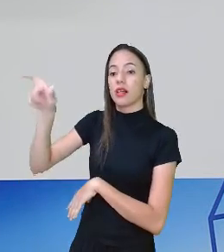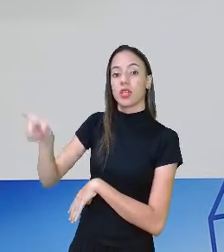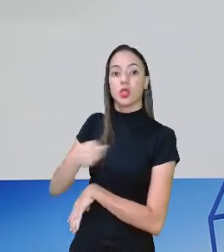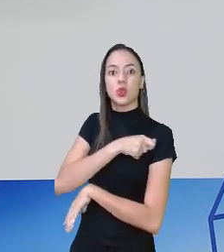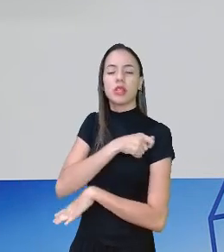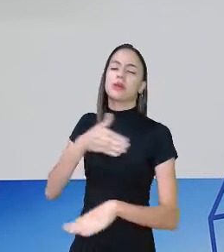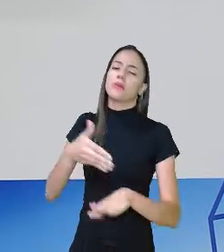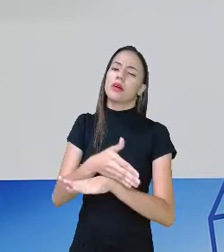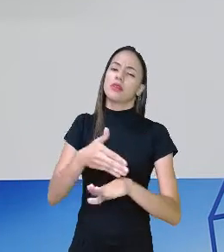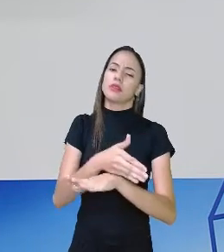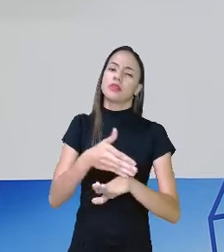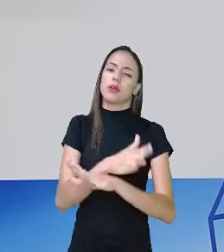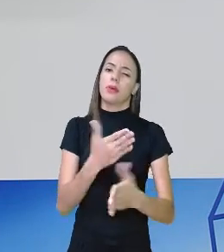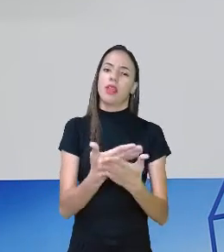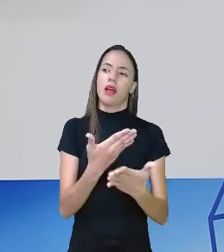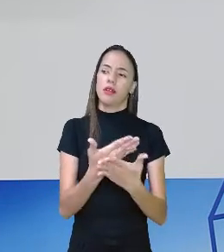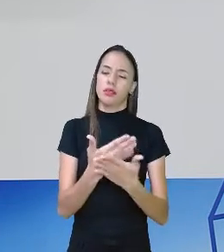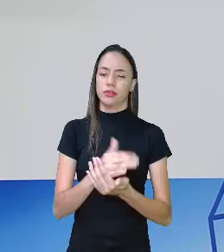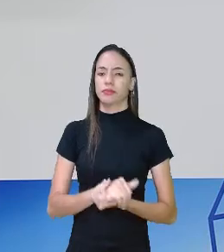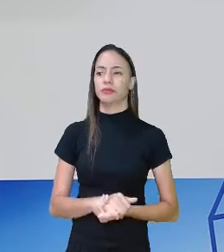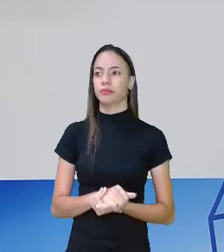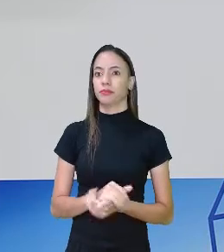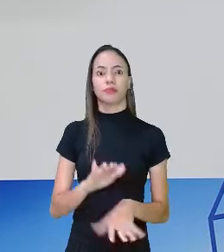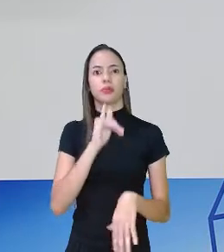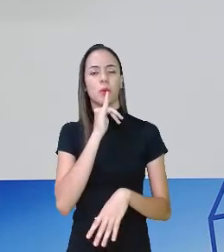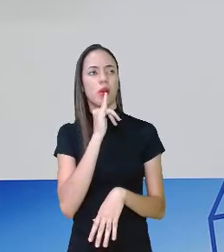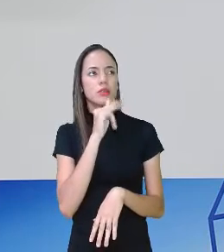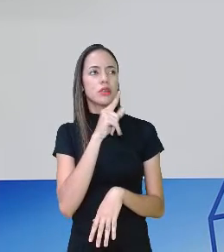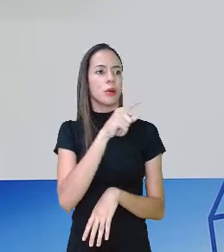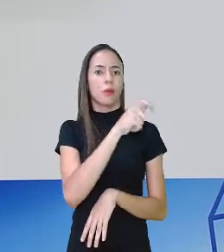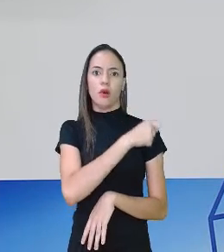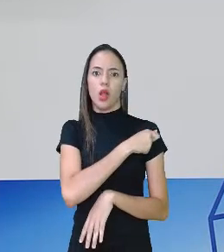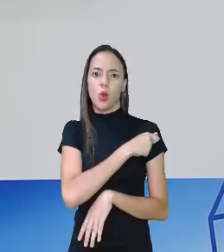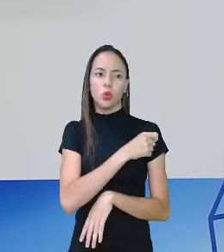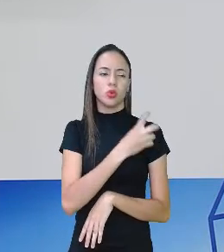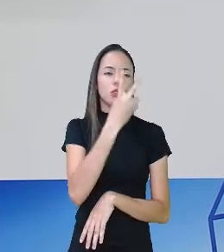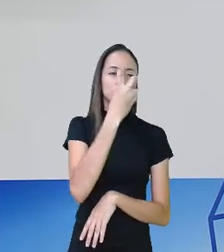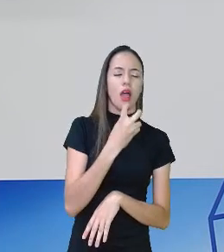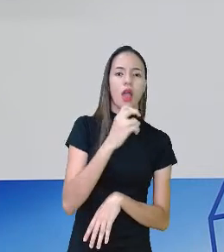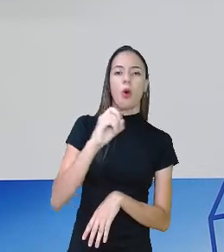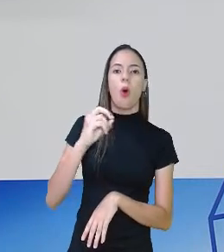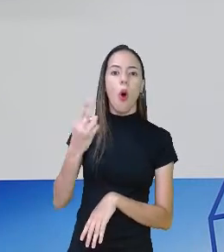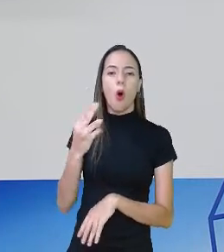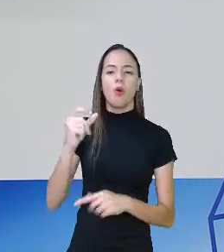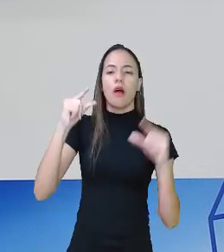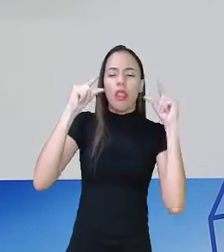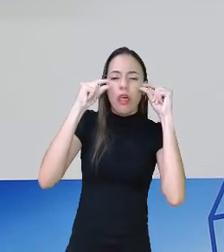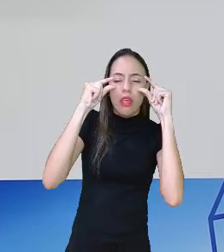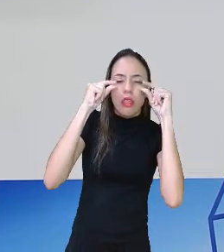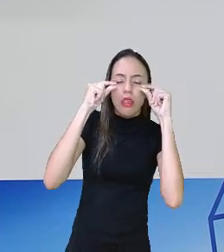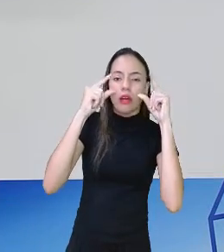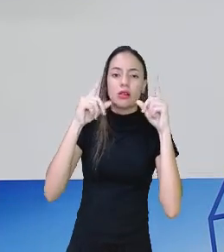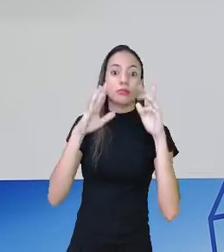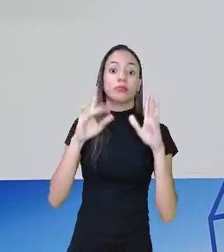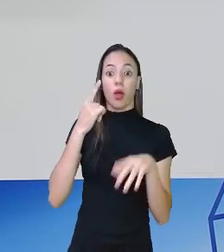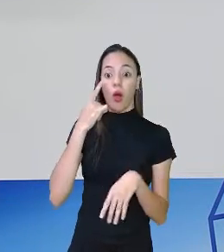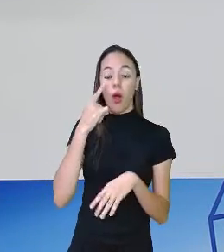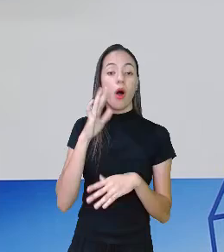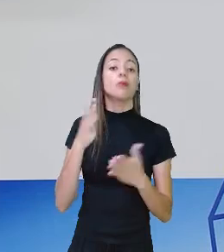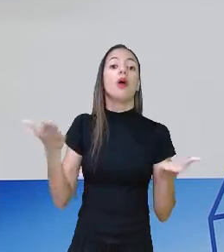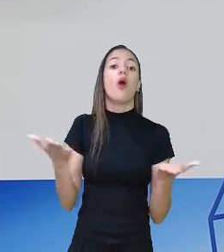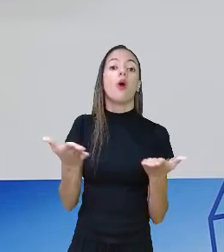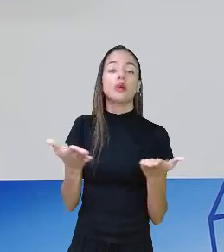sua aula. Eita, e um cego ou com baixa visão? Então, vamos hoje todo mundo fazer um